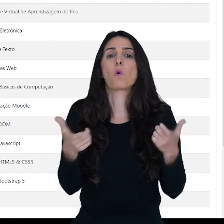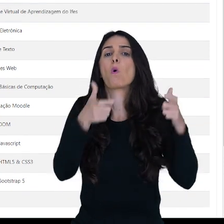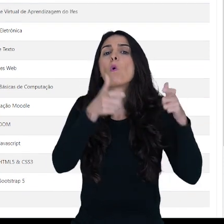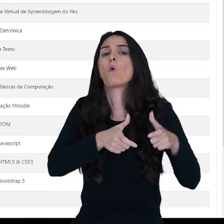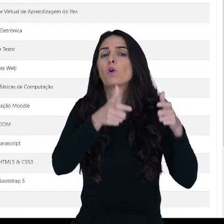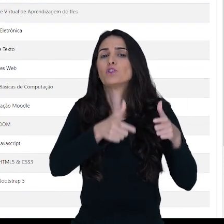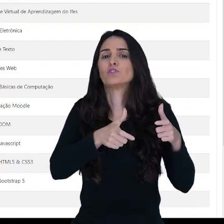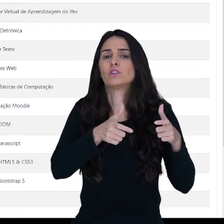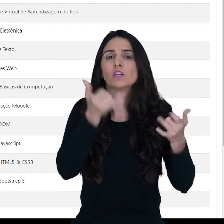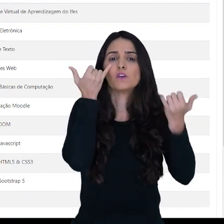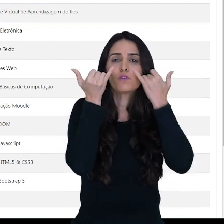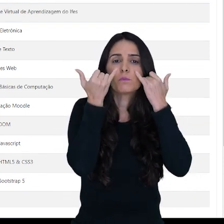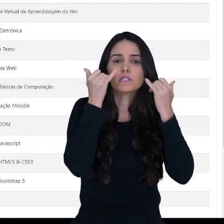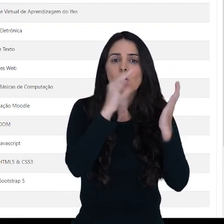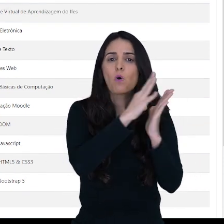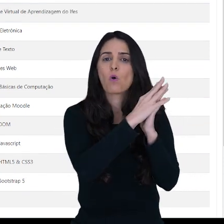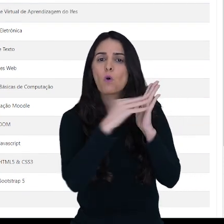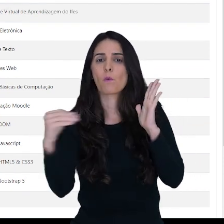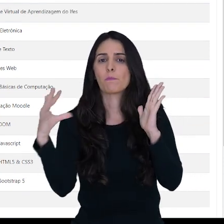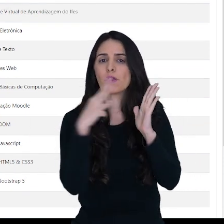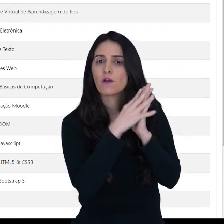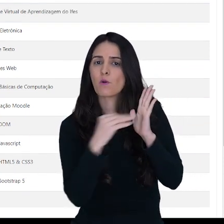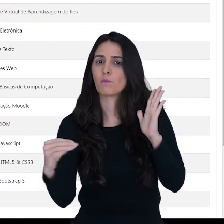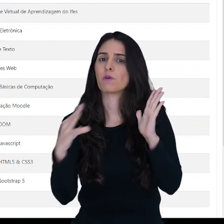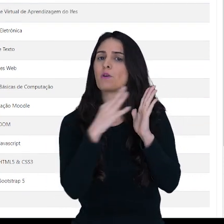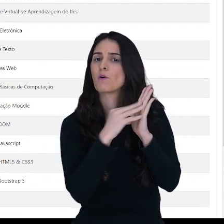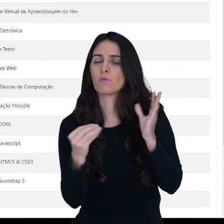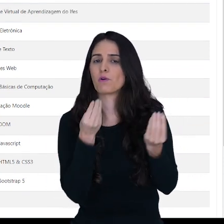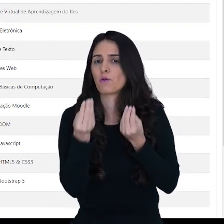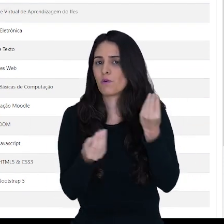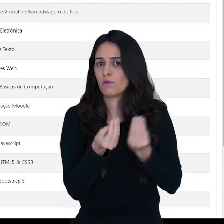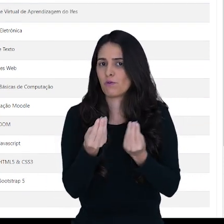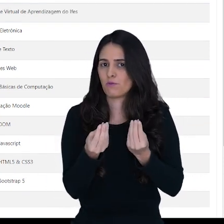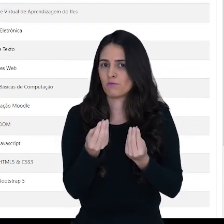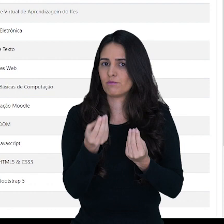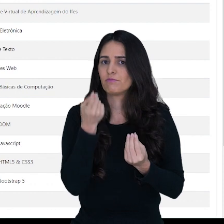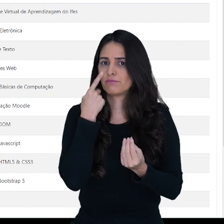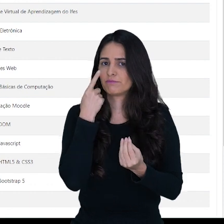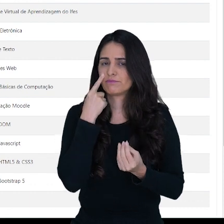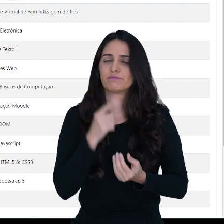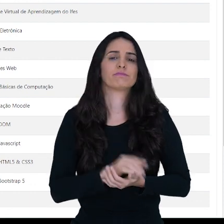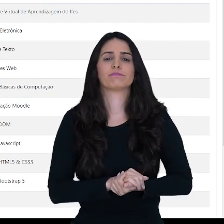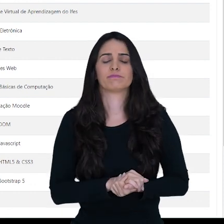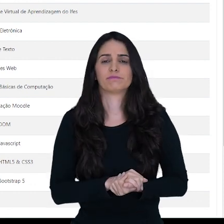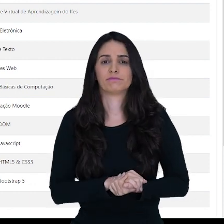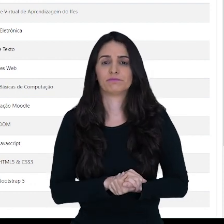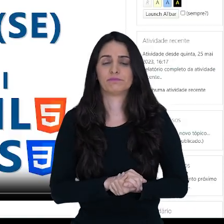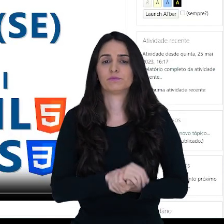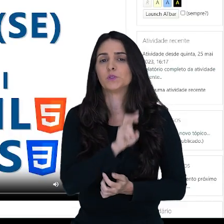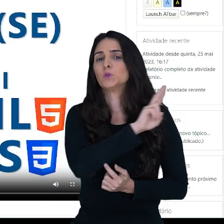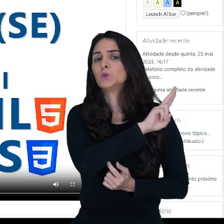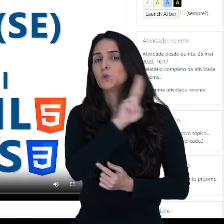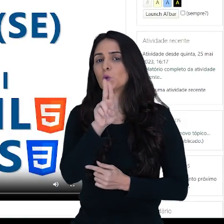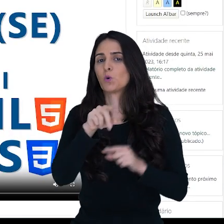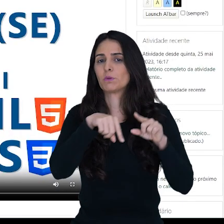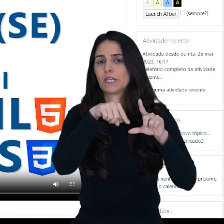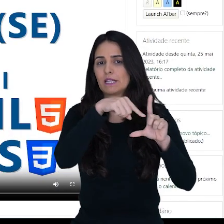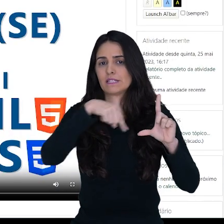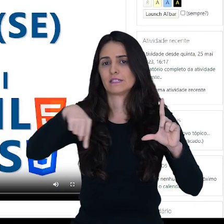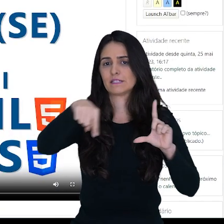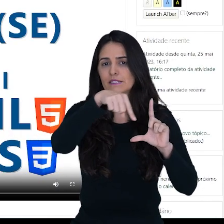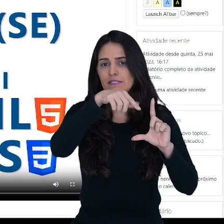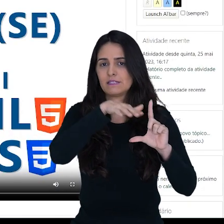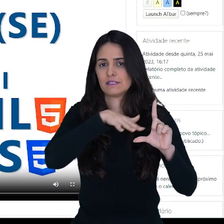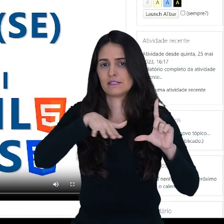você quer importar de onde você quer trazer as informações então o que que nós vamos fazer vamos pegar